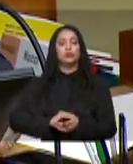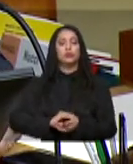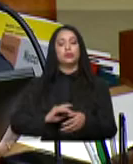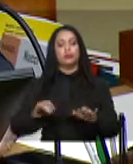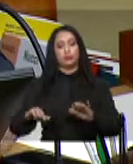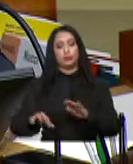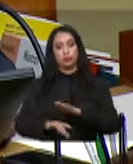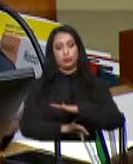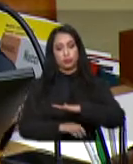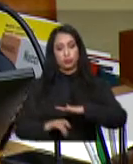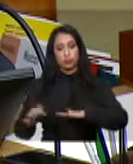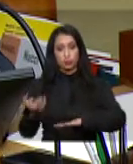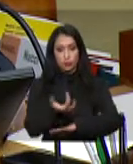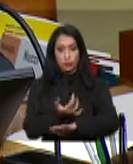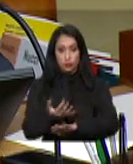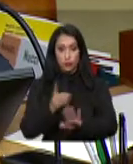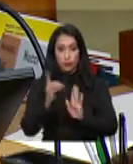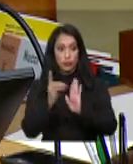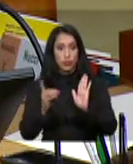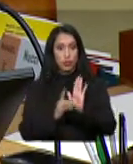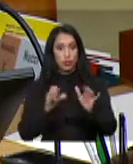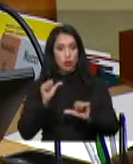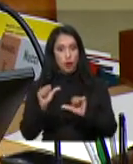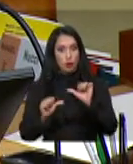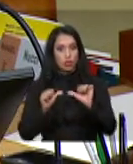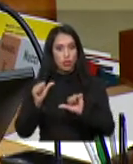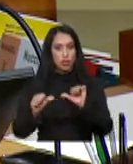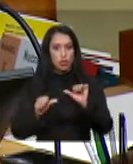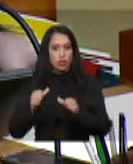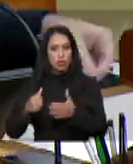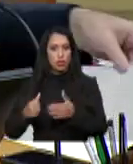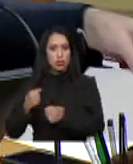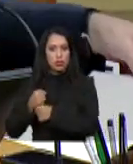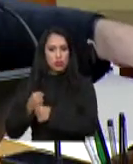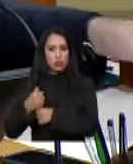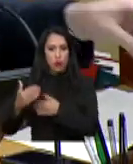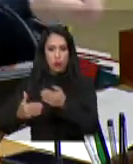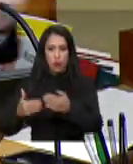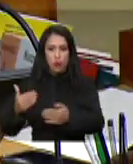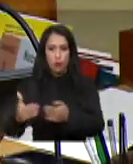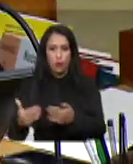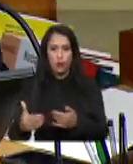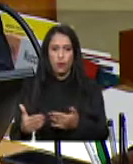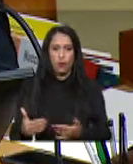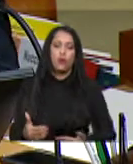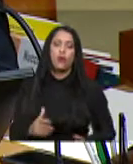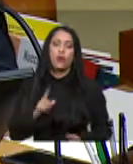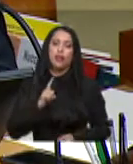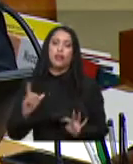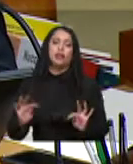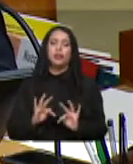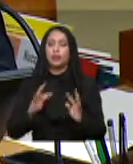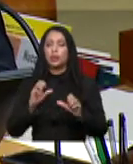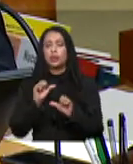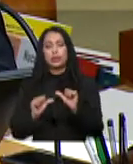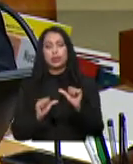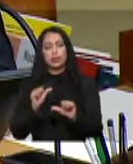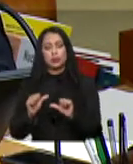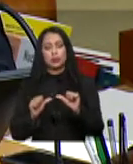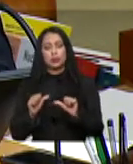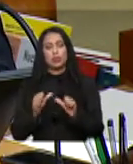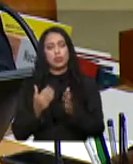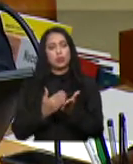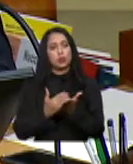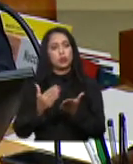Esse decreto, ele sofre alterações ao longo dos anos, e em todas as alterações, desde o